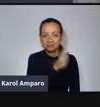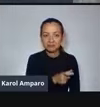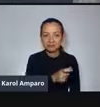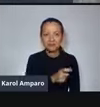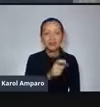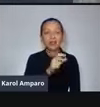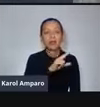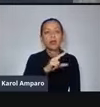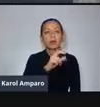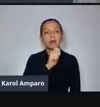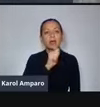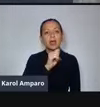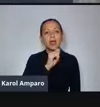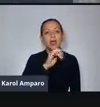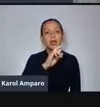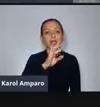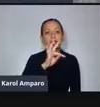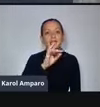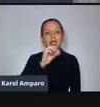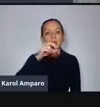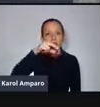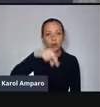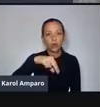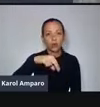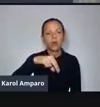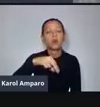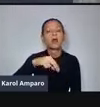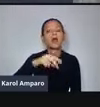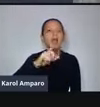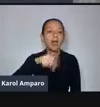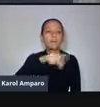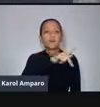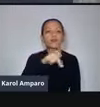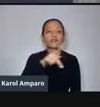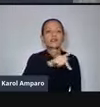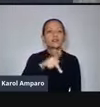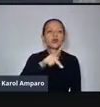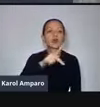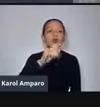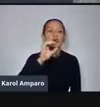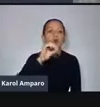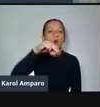chamado Ayrton Neves Moura, Mestre Onça, tá?